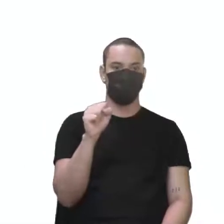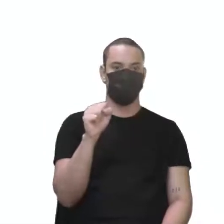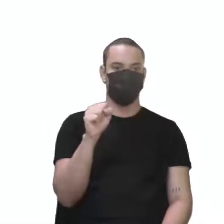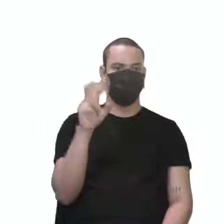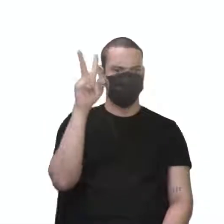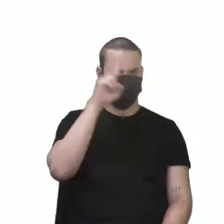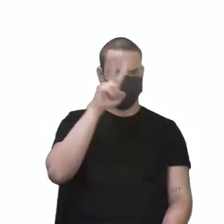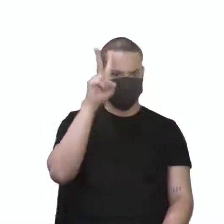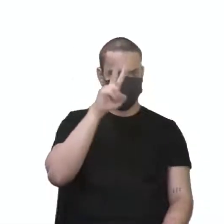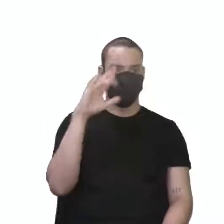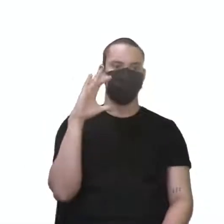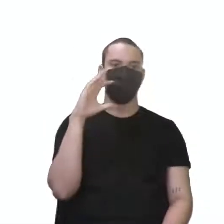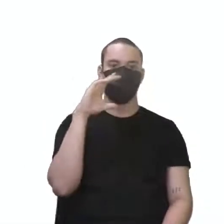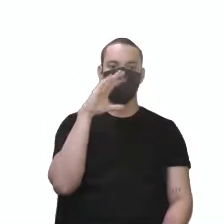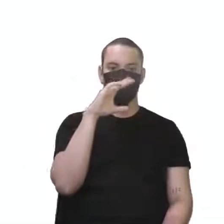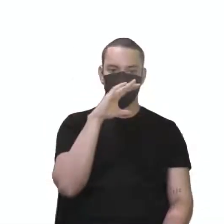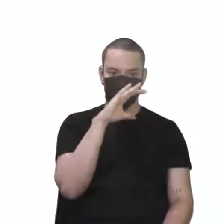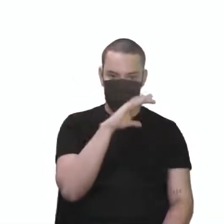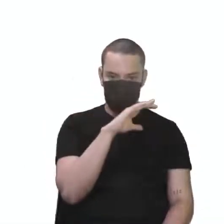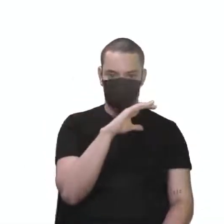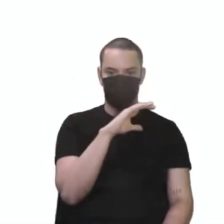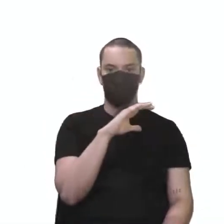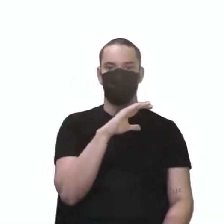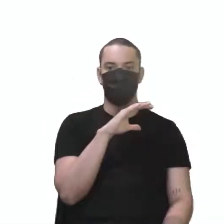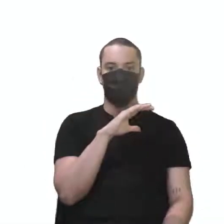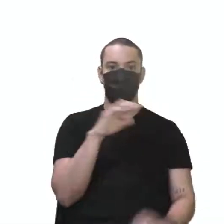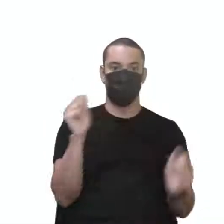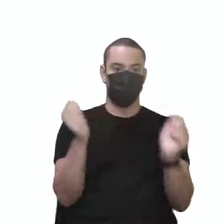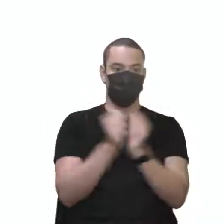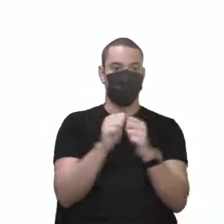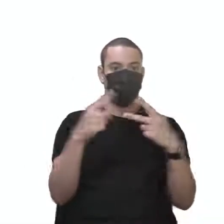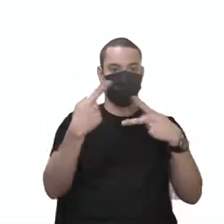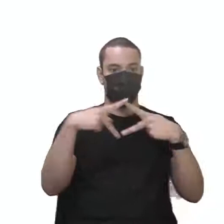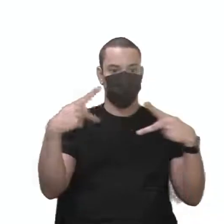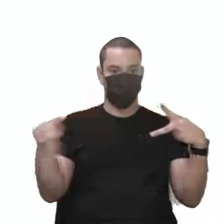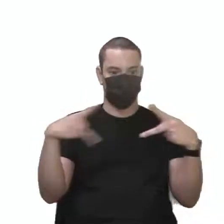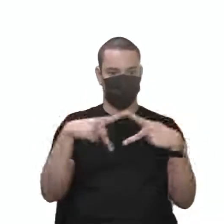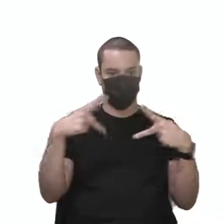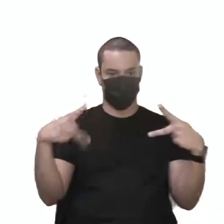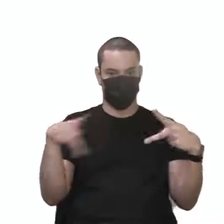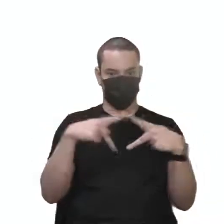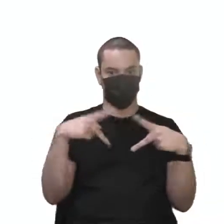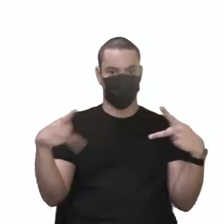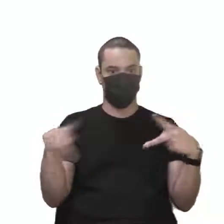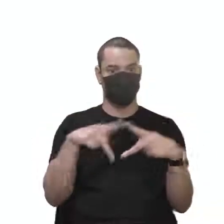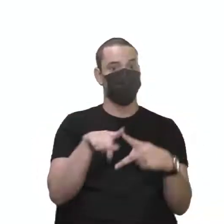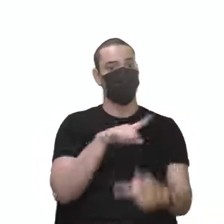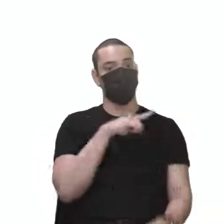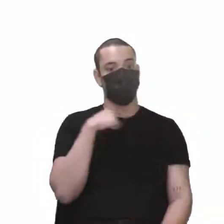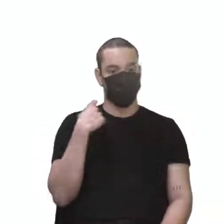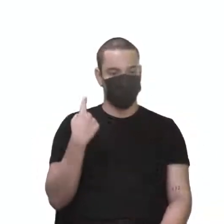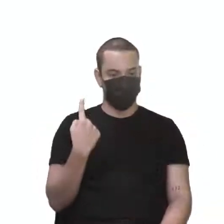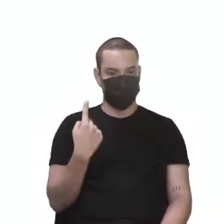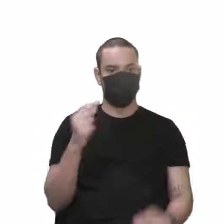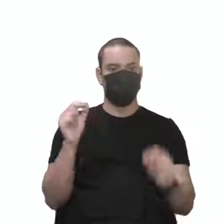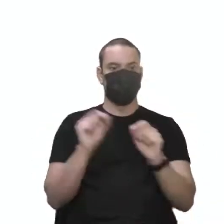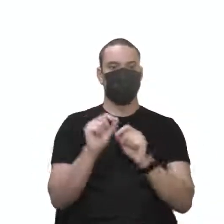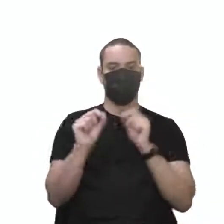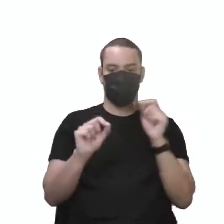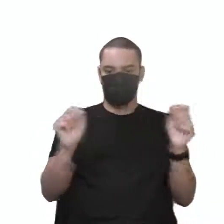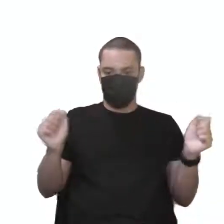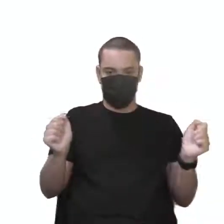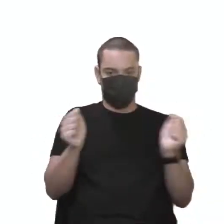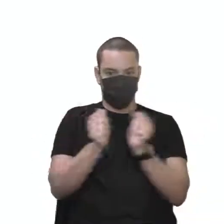foi lá aquecido, que estava com as proteínas da cápsula desnaturada, estava morta. E aí